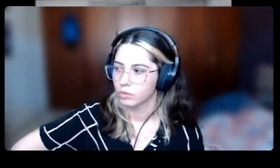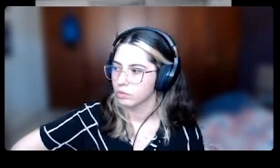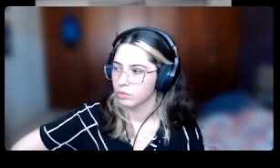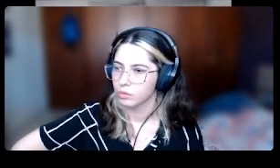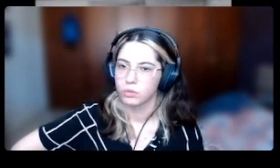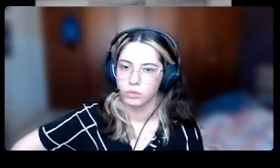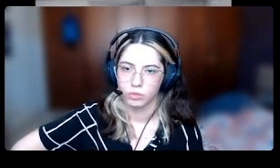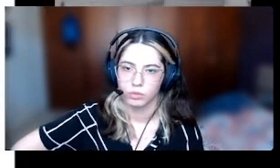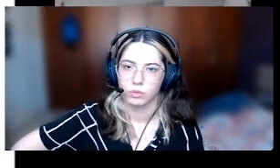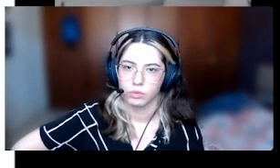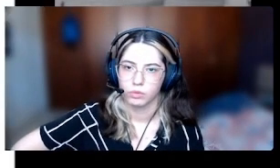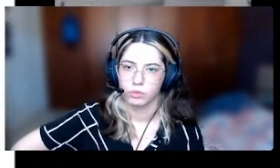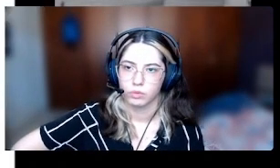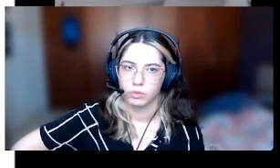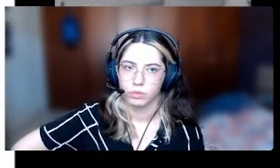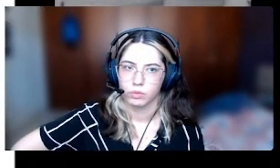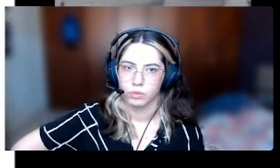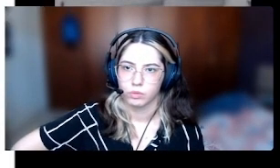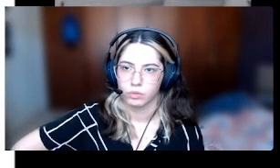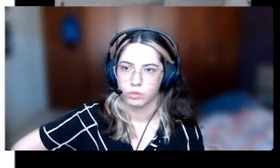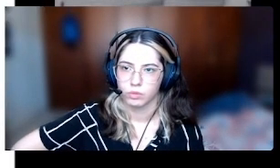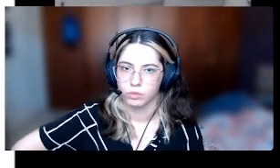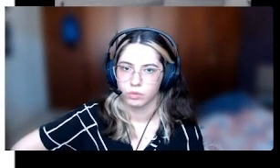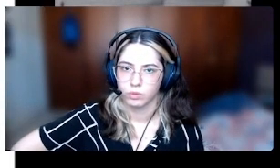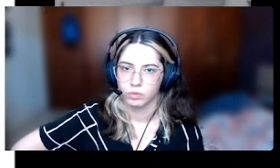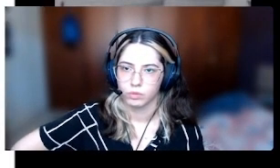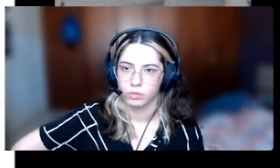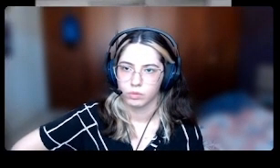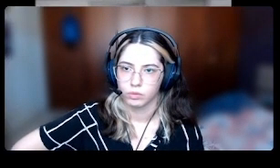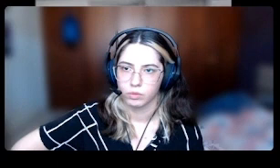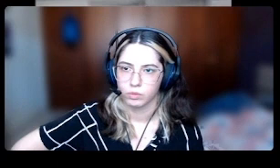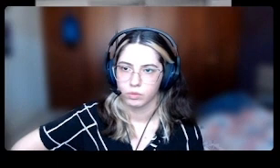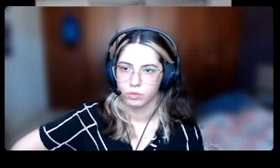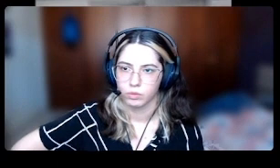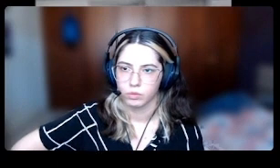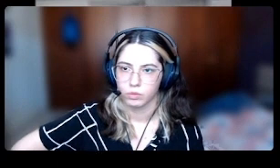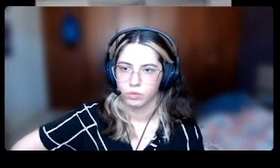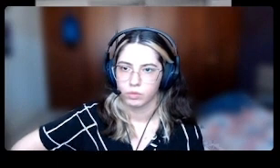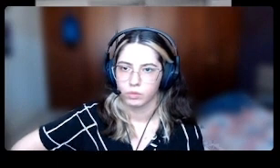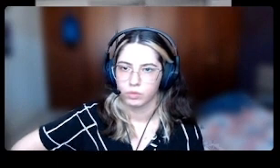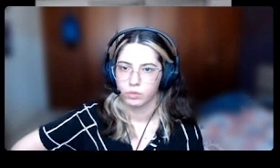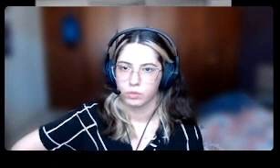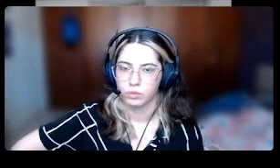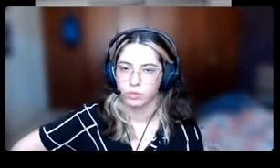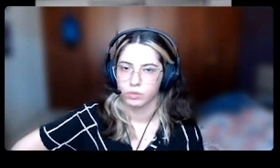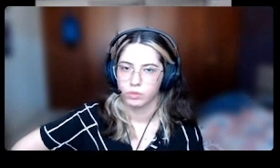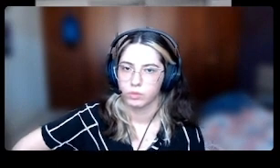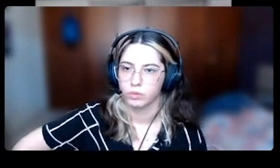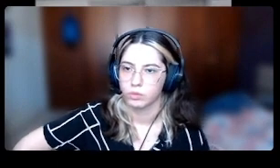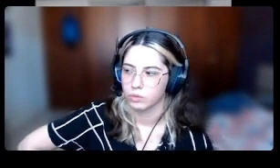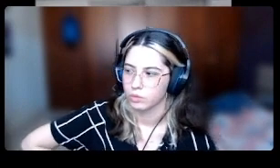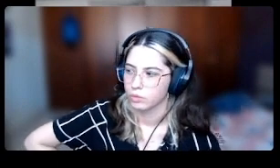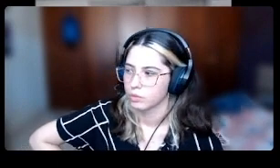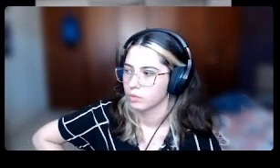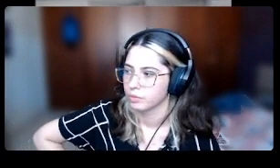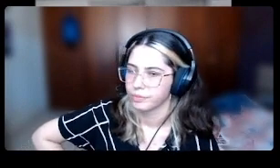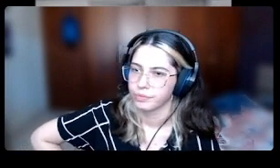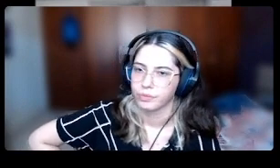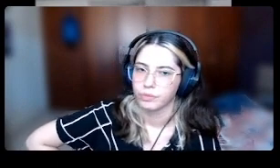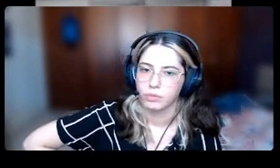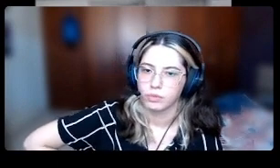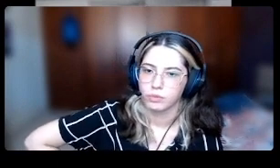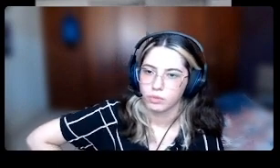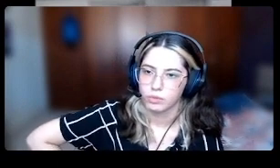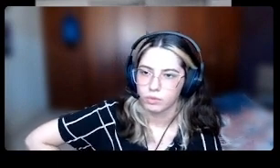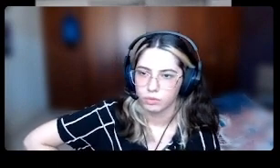MLC. Algumas propriedades mecânicas da madeira serrada de Paricá, tem também aqui na tabela. E os